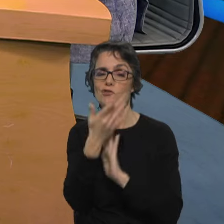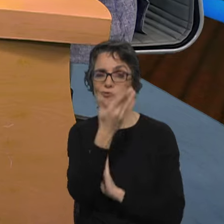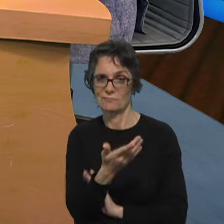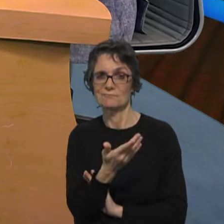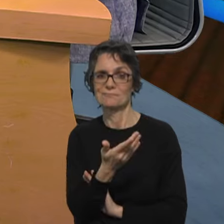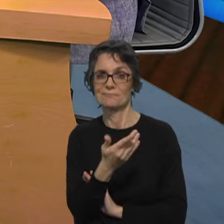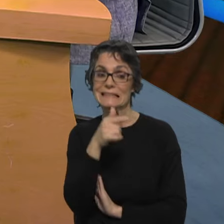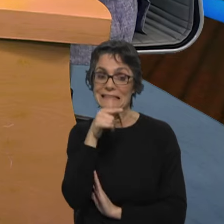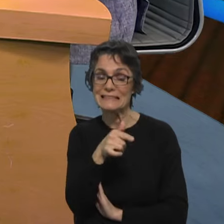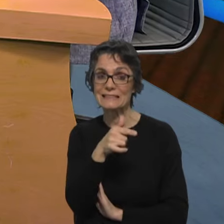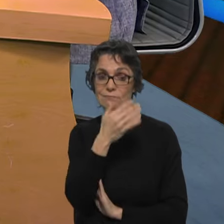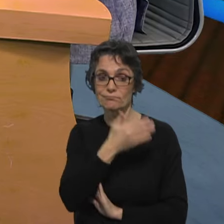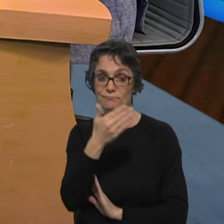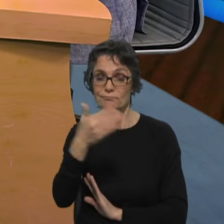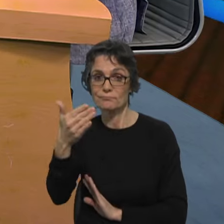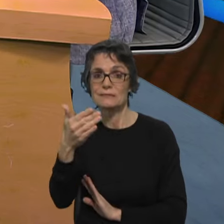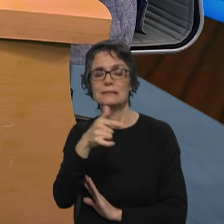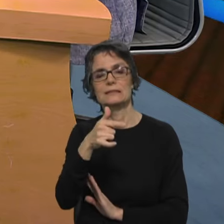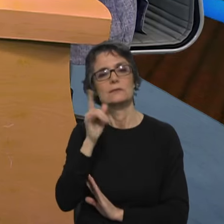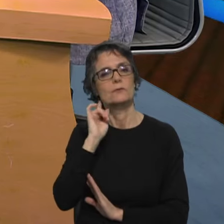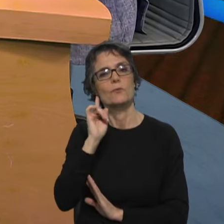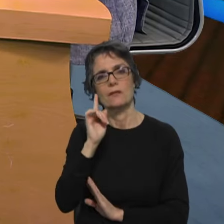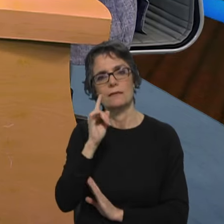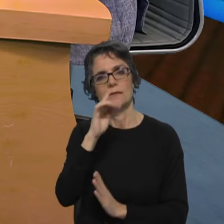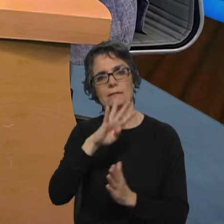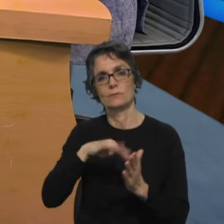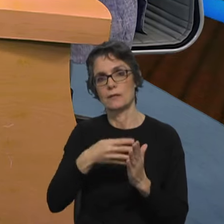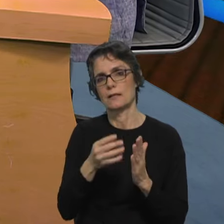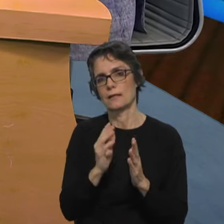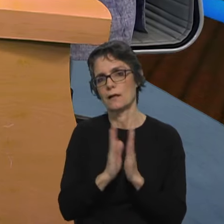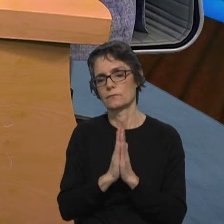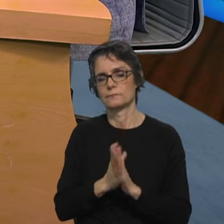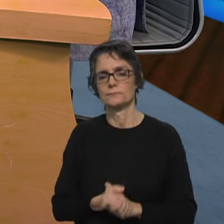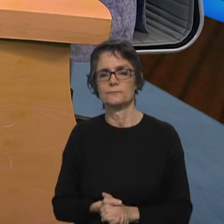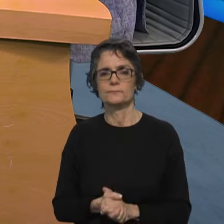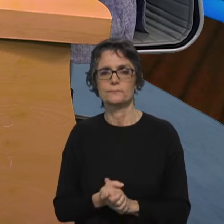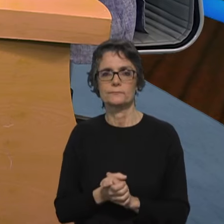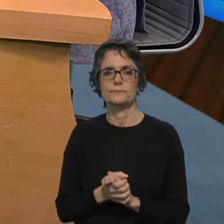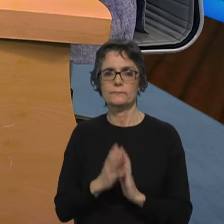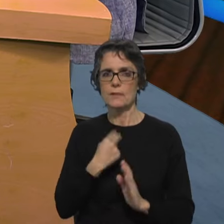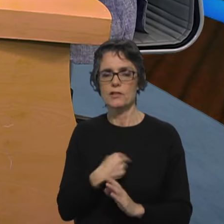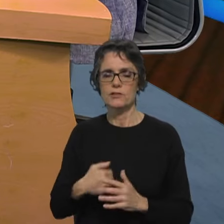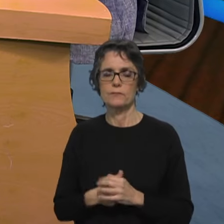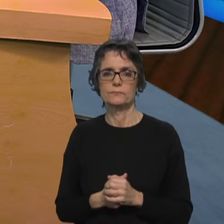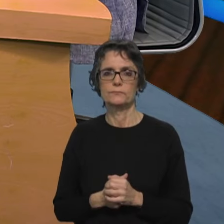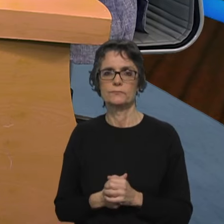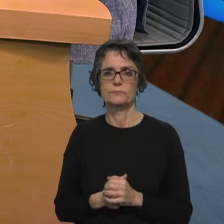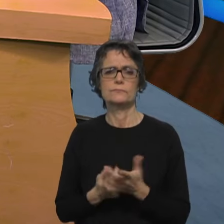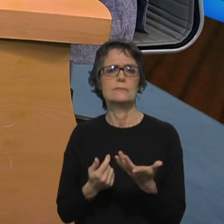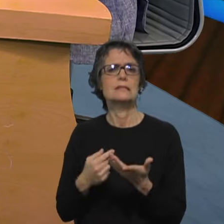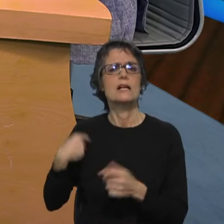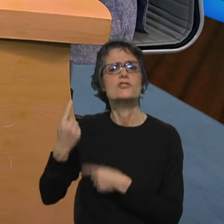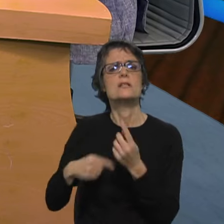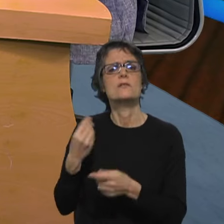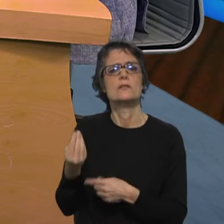o momento mais importante do calendário crista. Como é que as novas gerações vão acolhendo, não apenas a mensagem, mas também